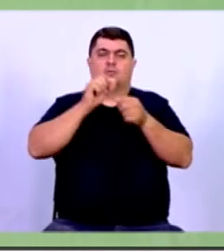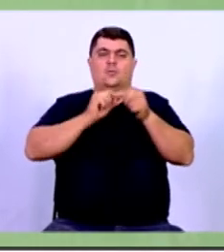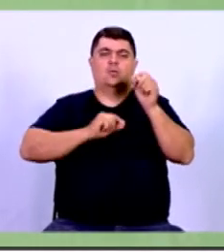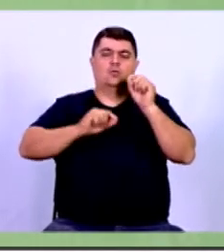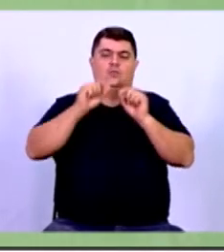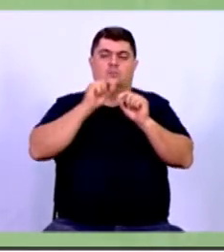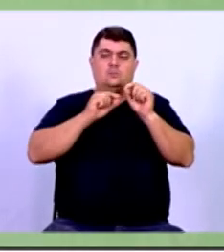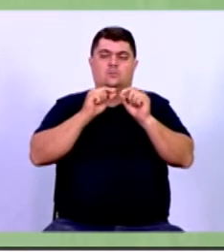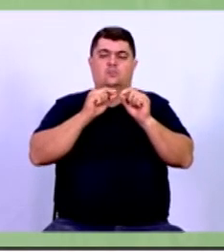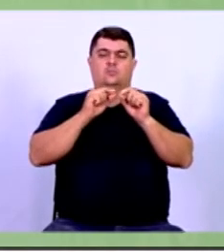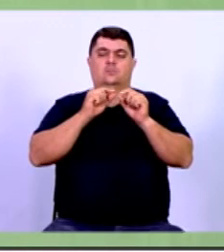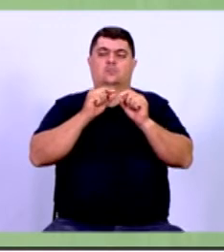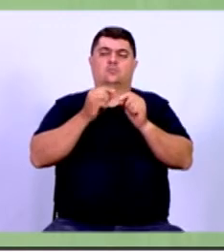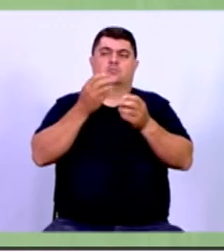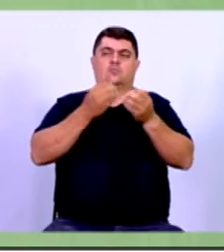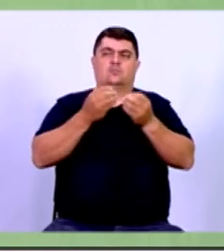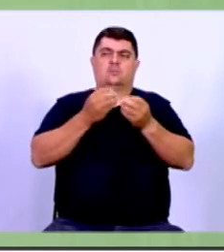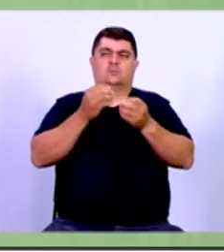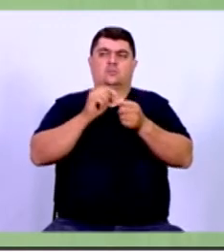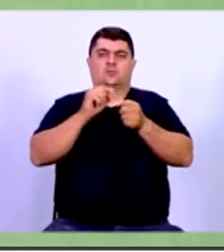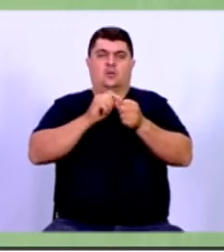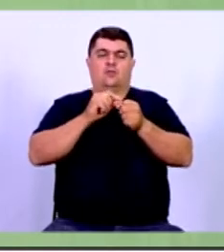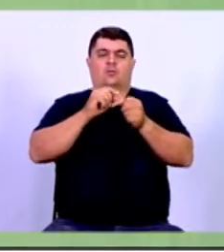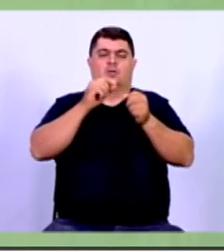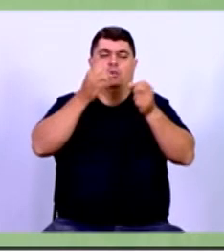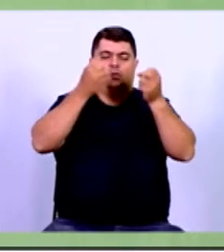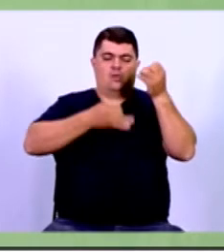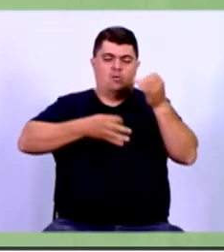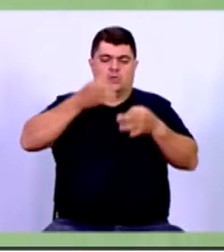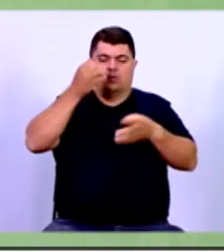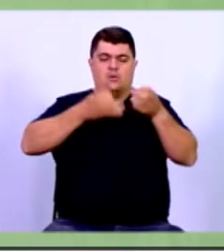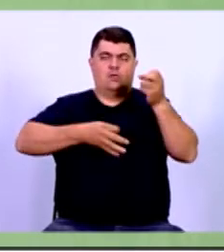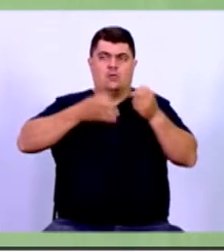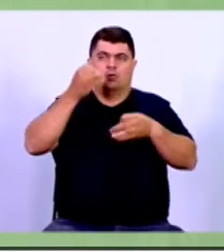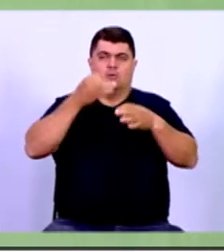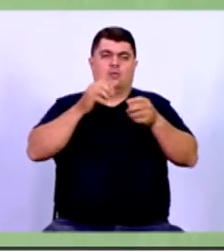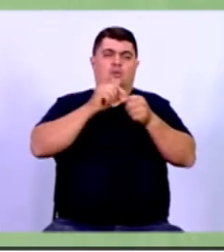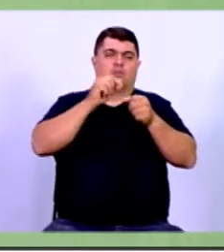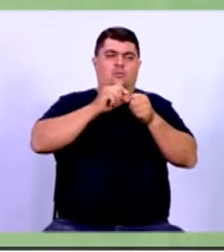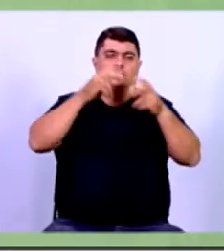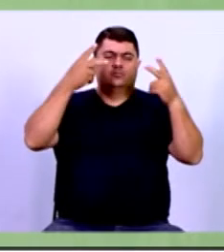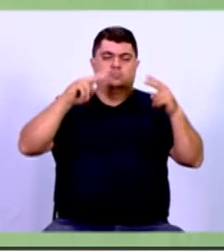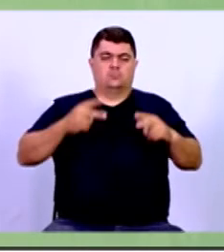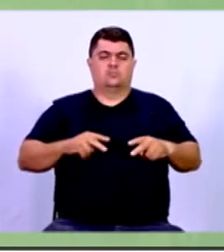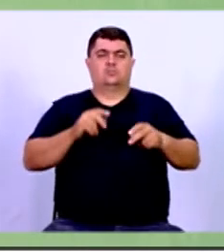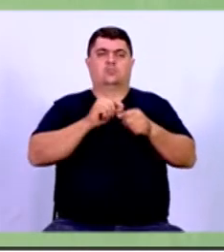que serão desenvolvidas. Ele vai fazer programação, ele vai desenvolver uma página, ele vai